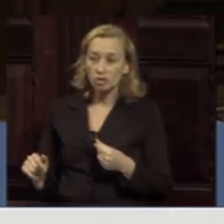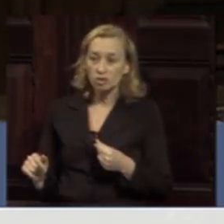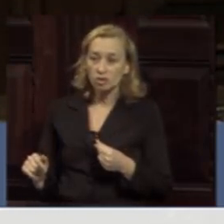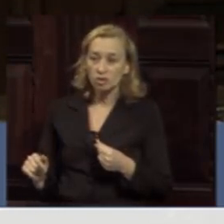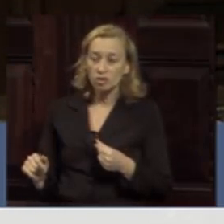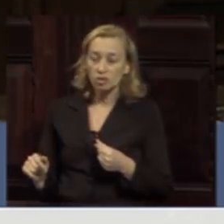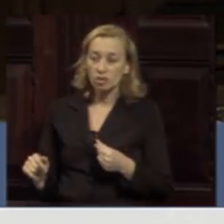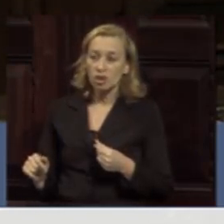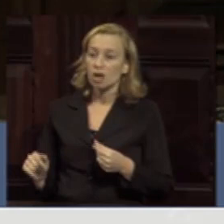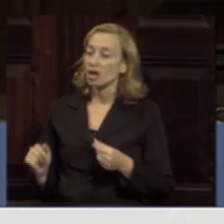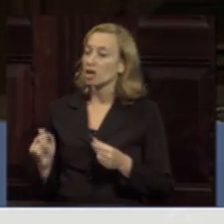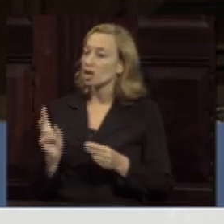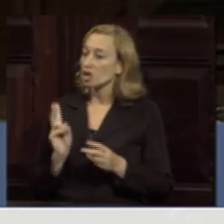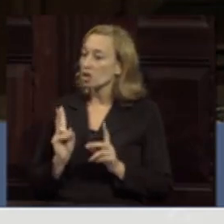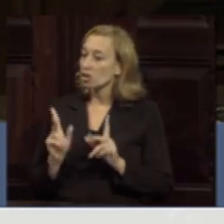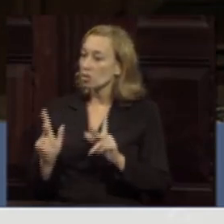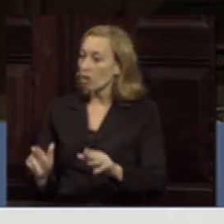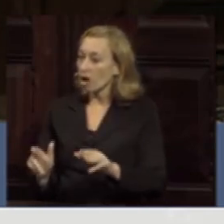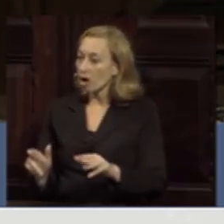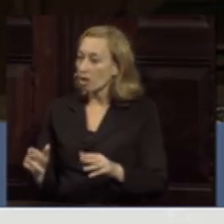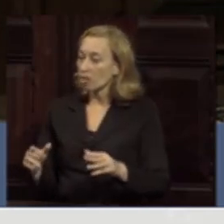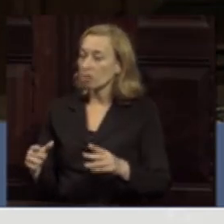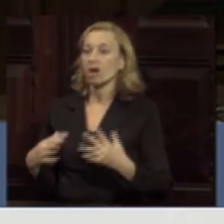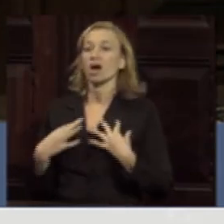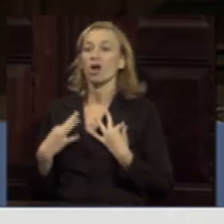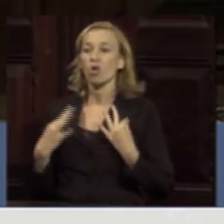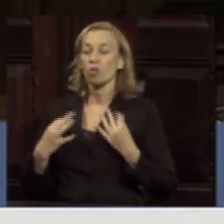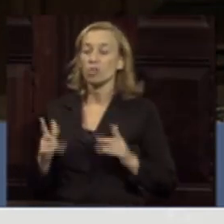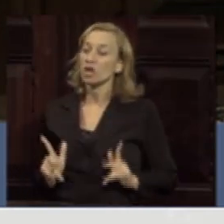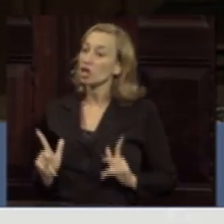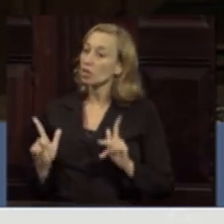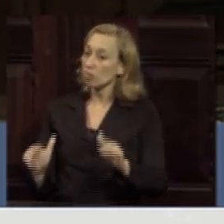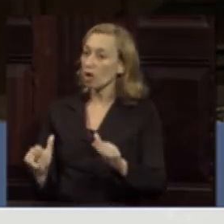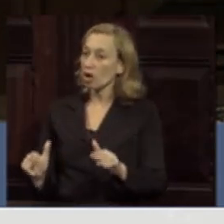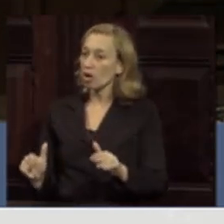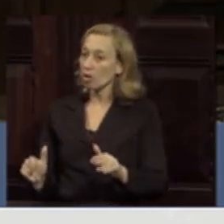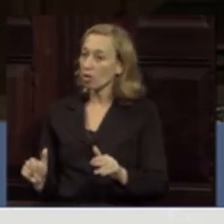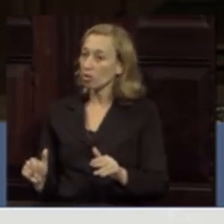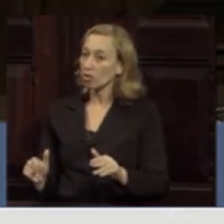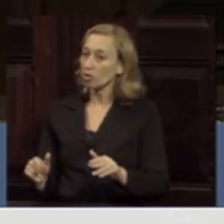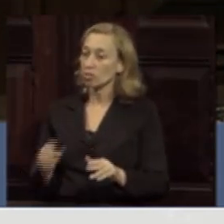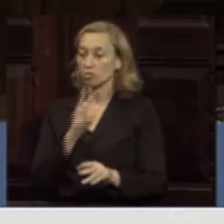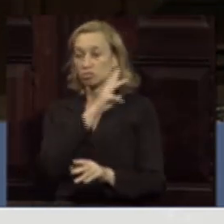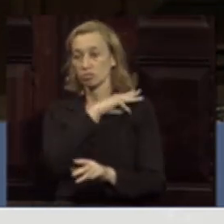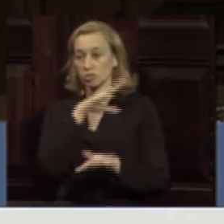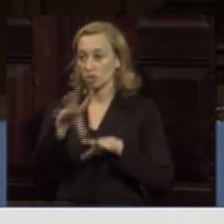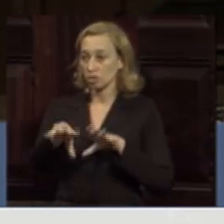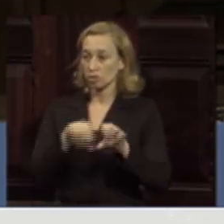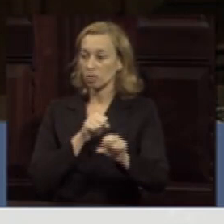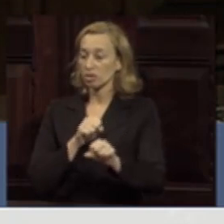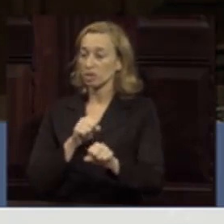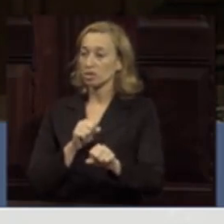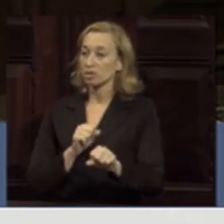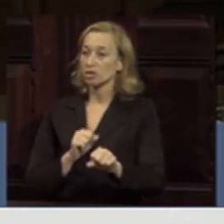cumprindo as mesmas exigências de escolaridade que seus colegas de trabalho do sexo masculino, ainda